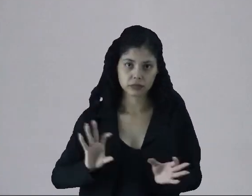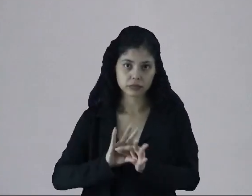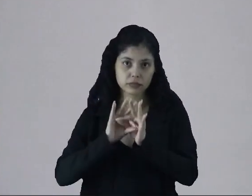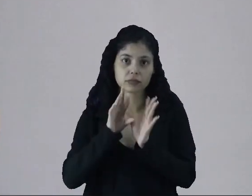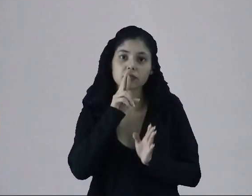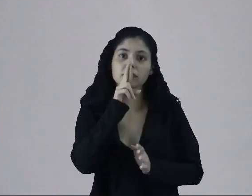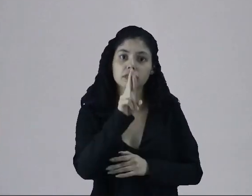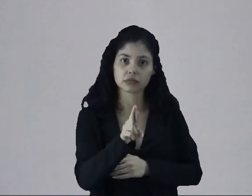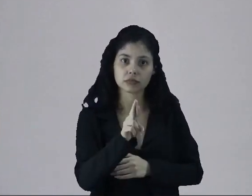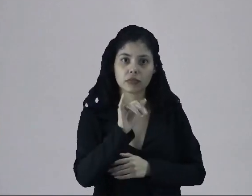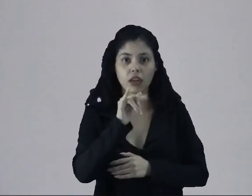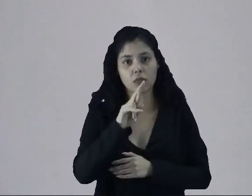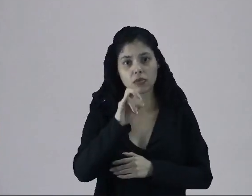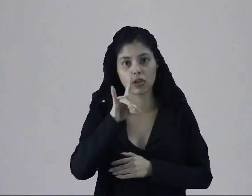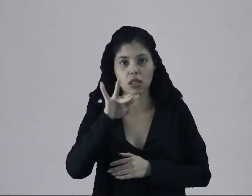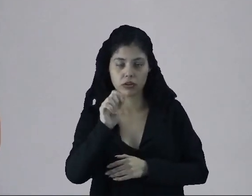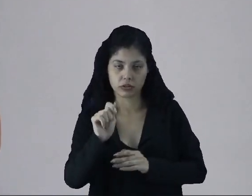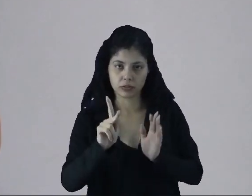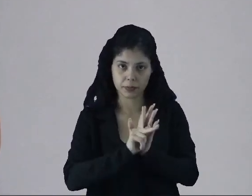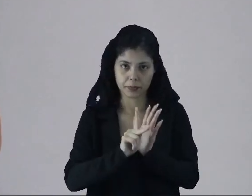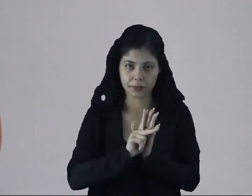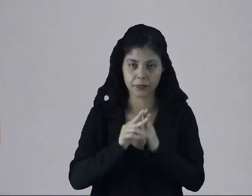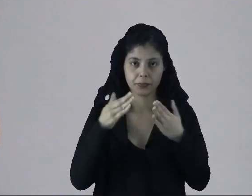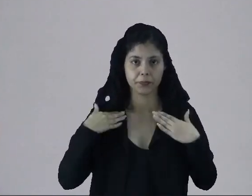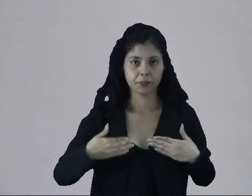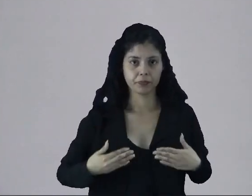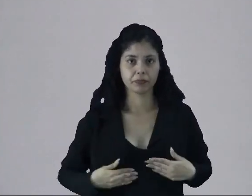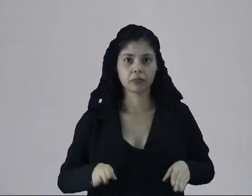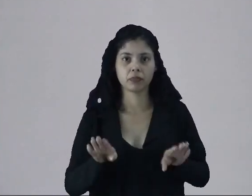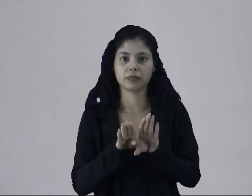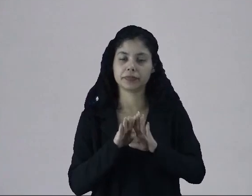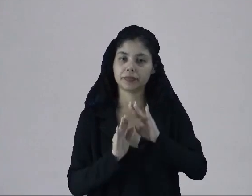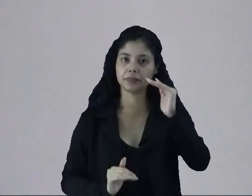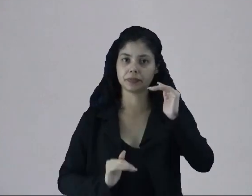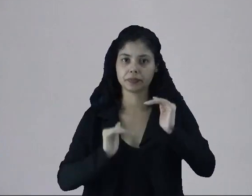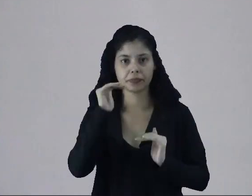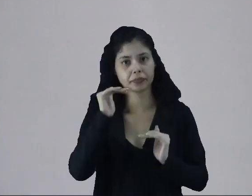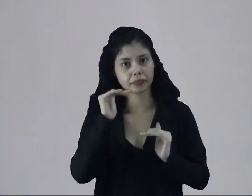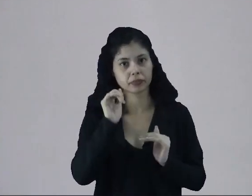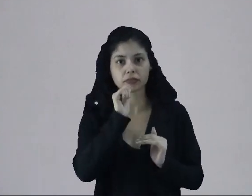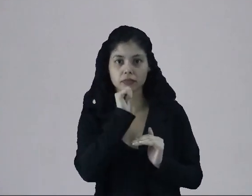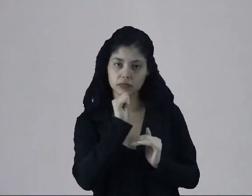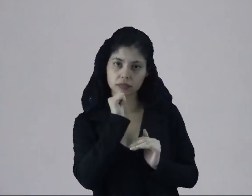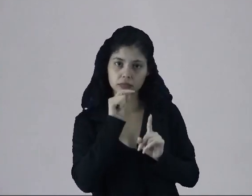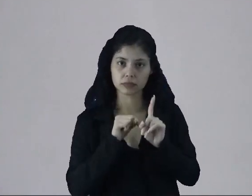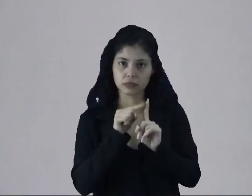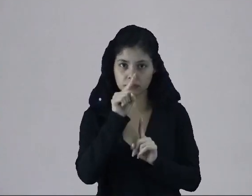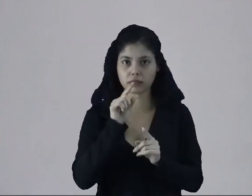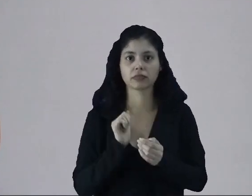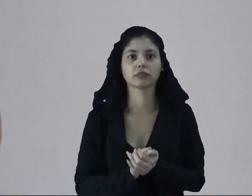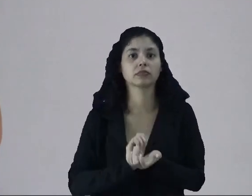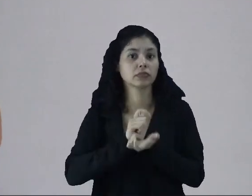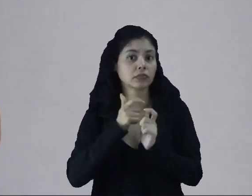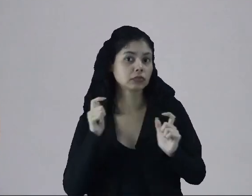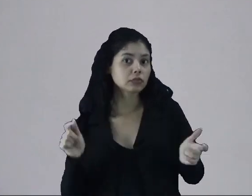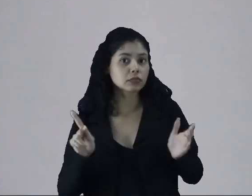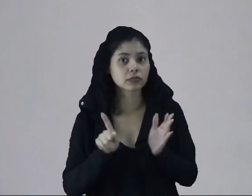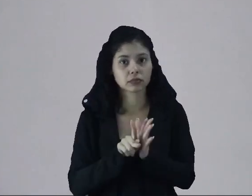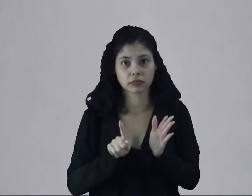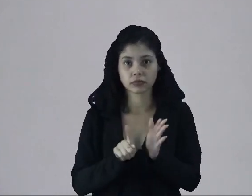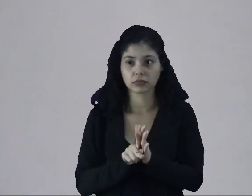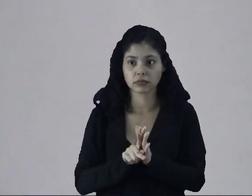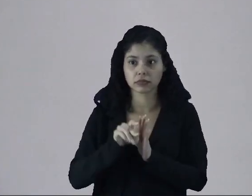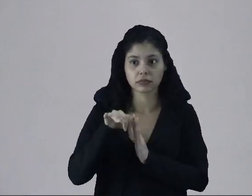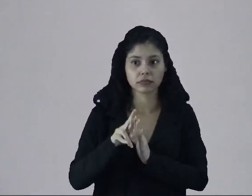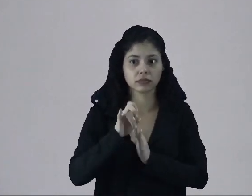resposta imunológica que o seu corpo está tendo. Quando o teu corpo eleva um pouco a temperatura, ele aumenta a eficiência